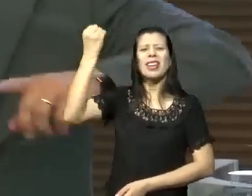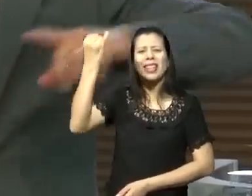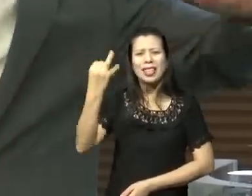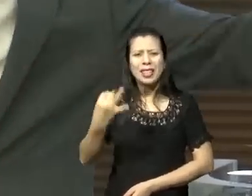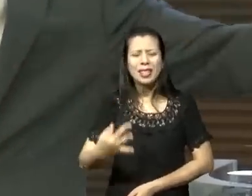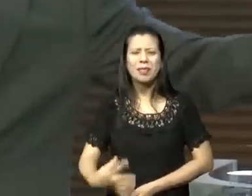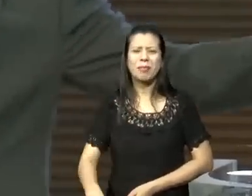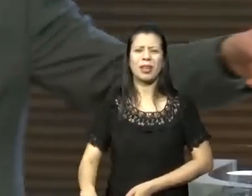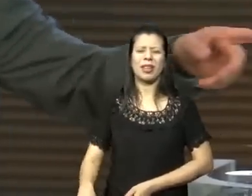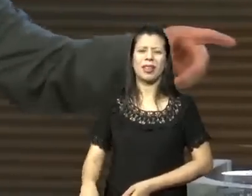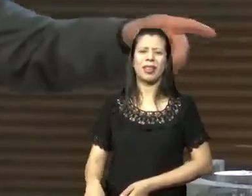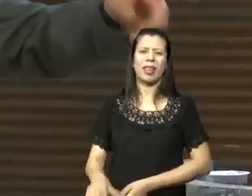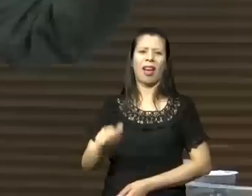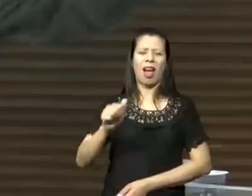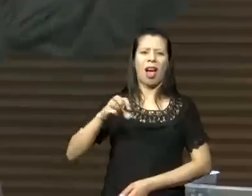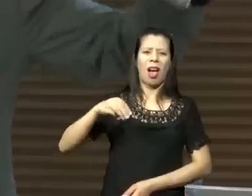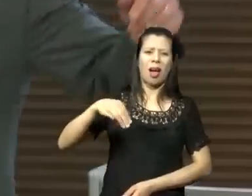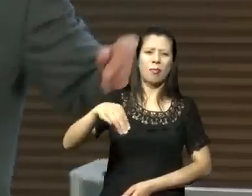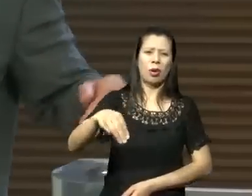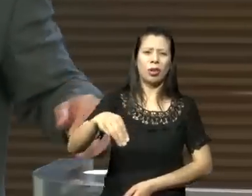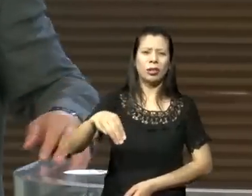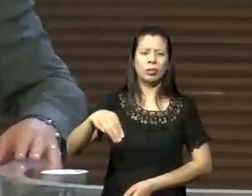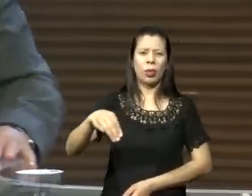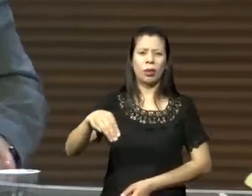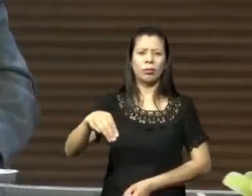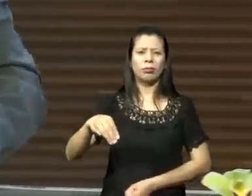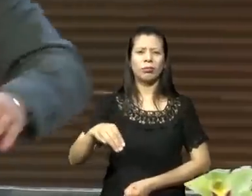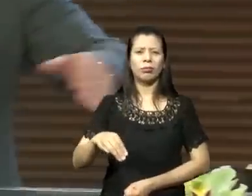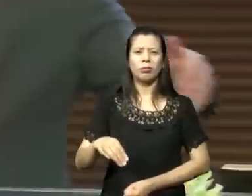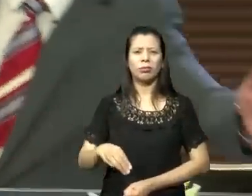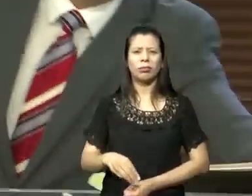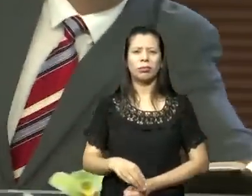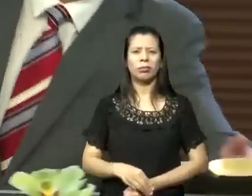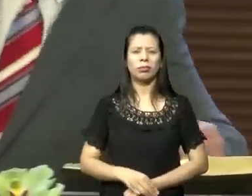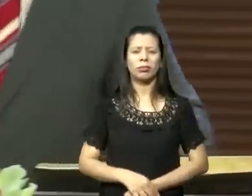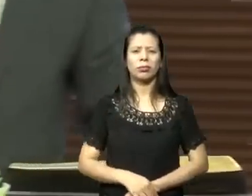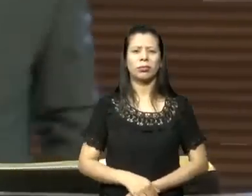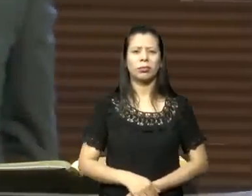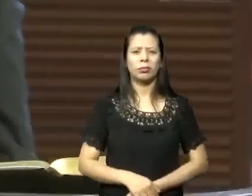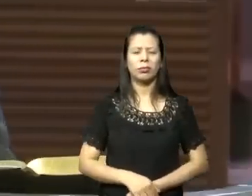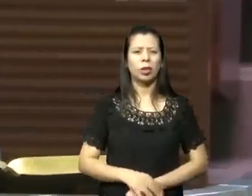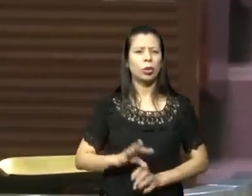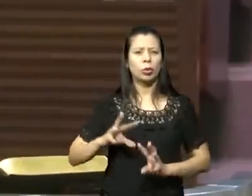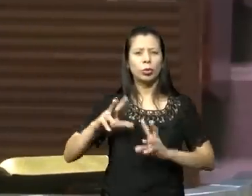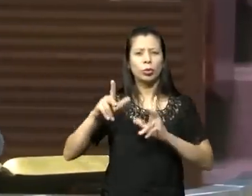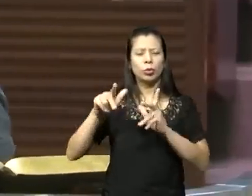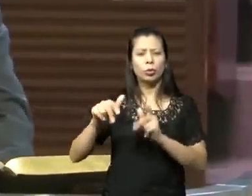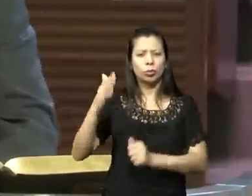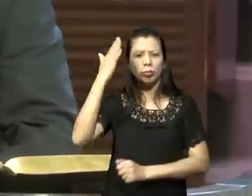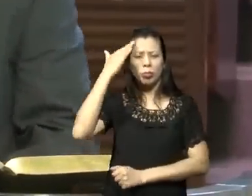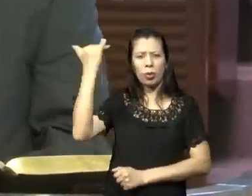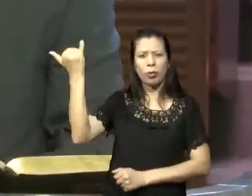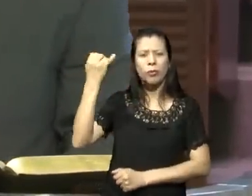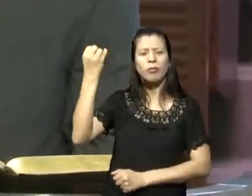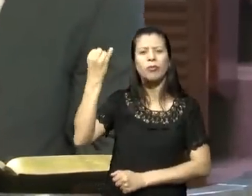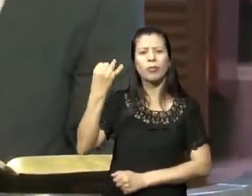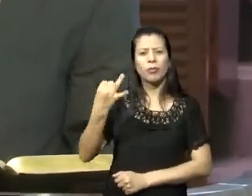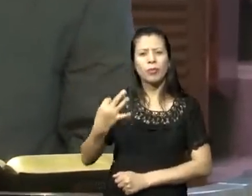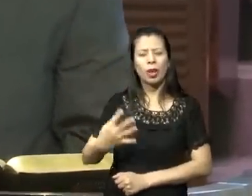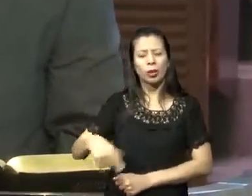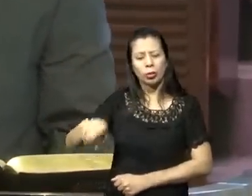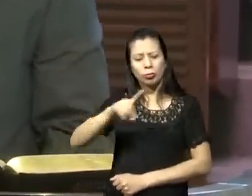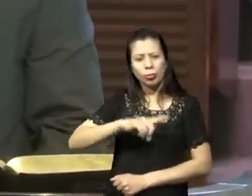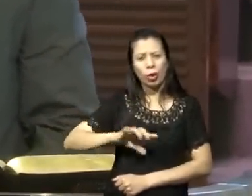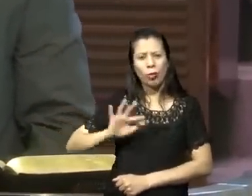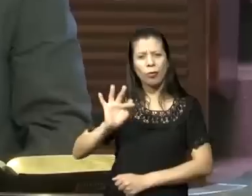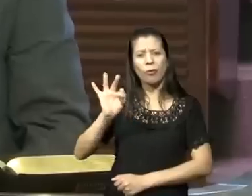sede não de água mas de ouvir a palavra do senhor de obedecer a palavra do senhor de andar com a palavra do